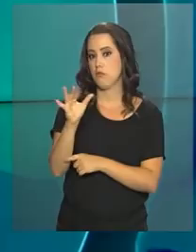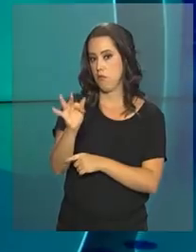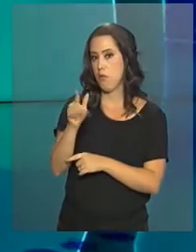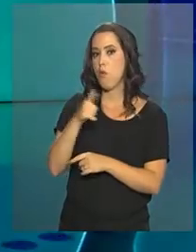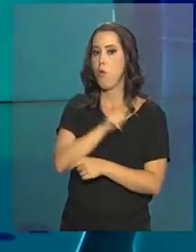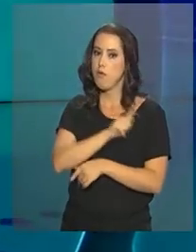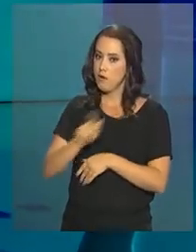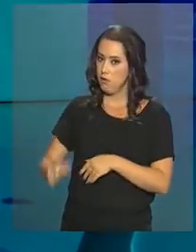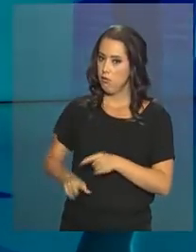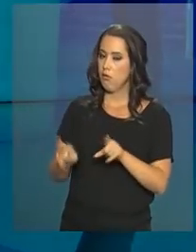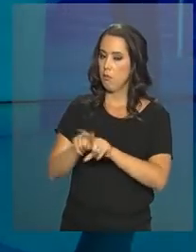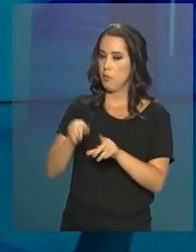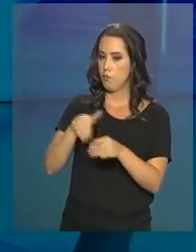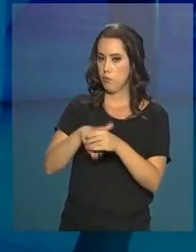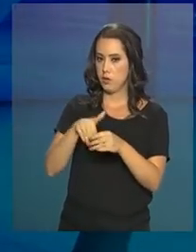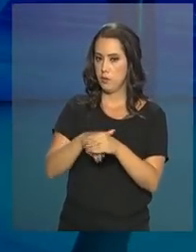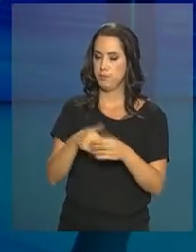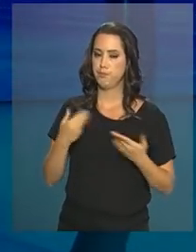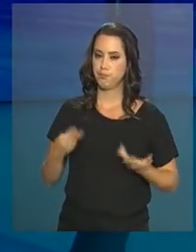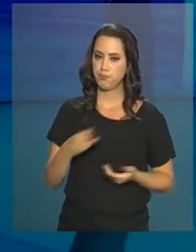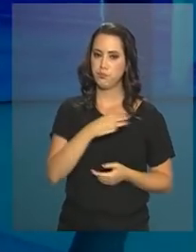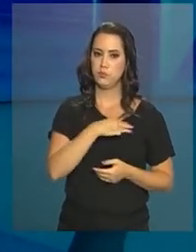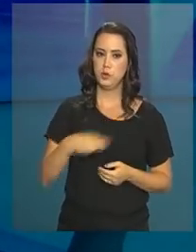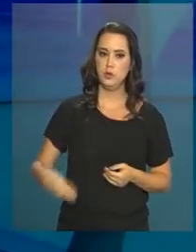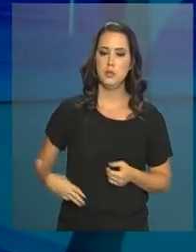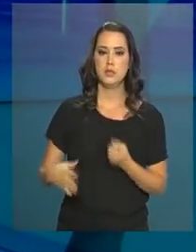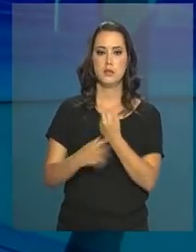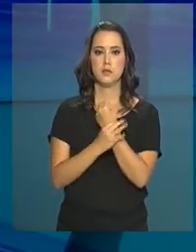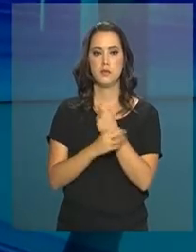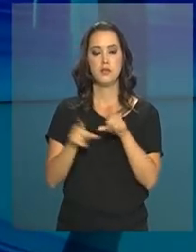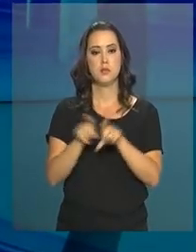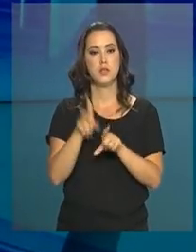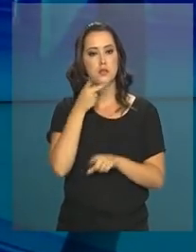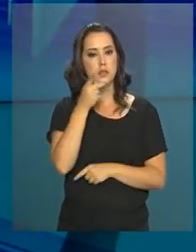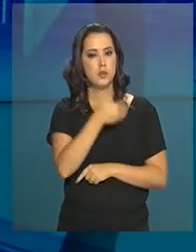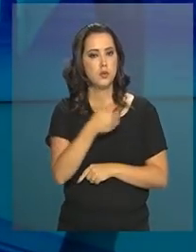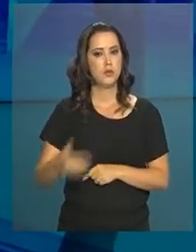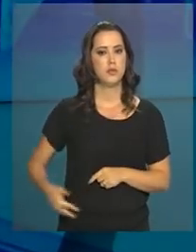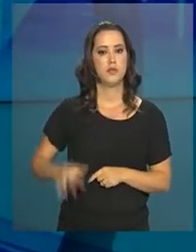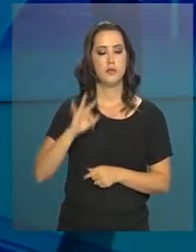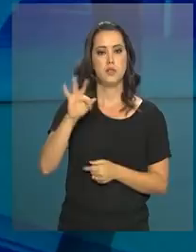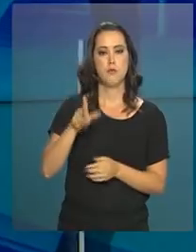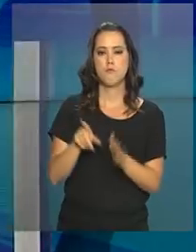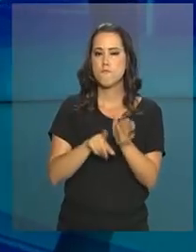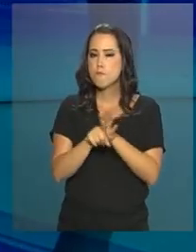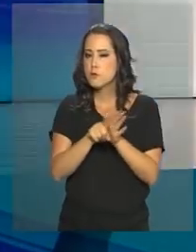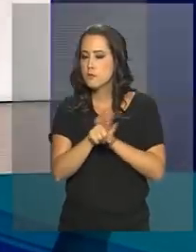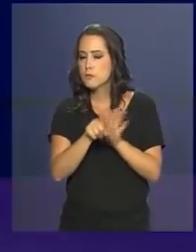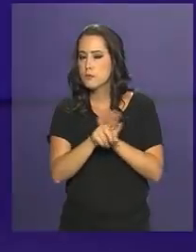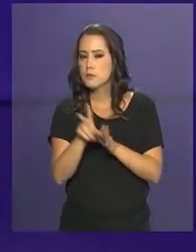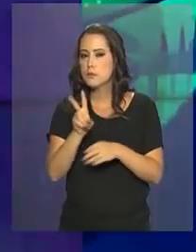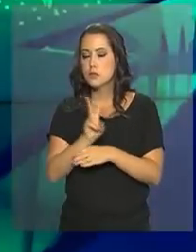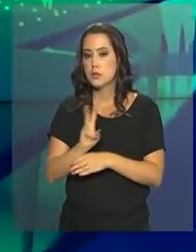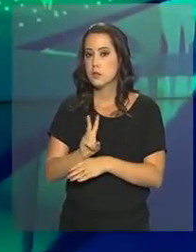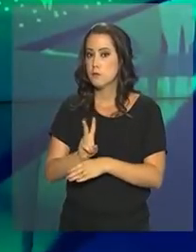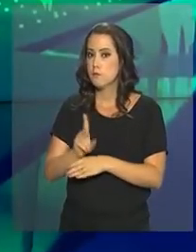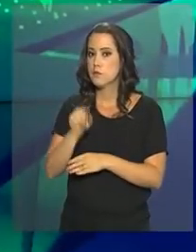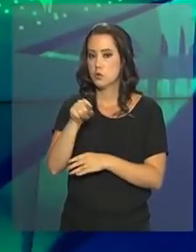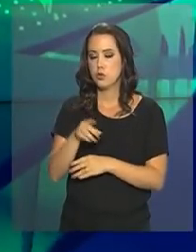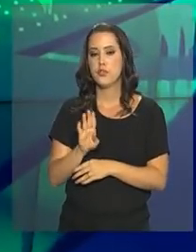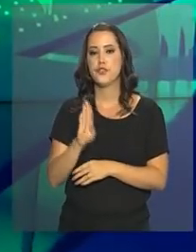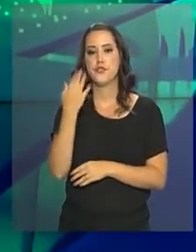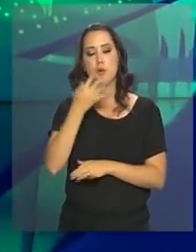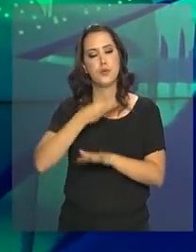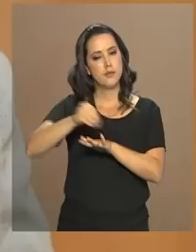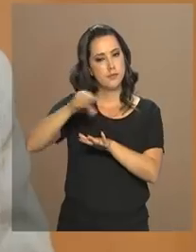Federal para governador. O ministro da Segurança Pública disse também que o governo federal vai investigar e combater as falsas